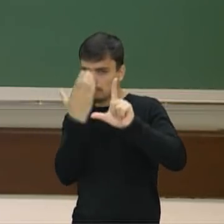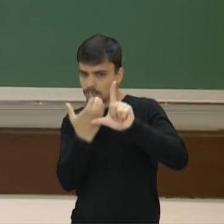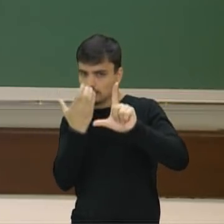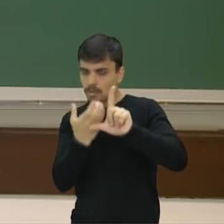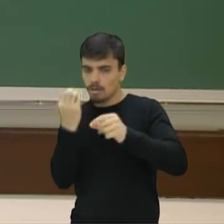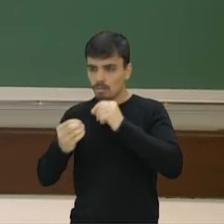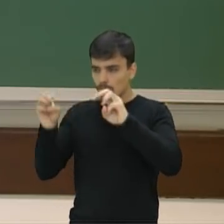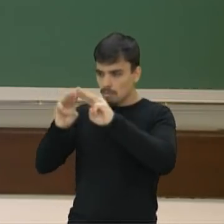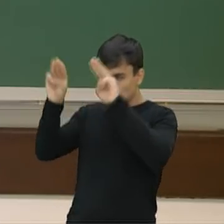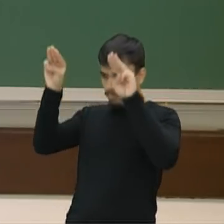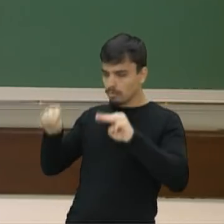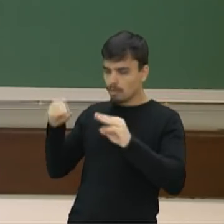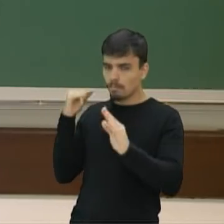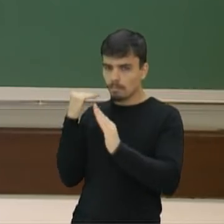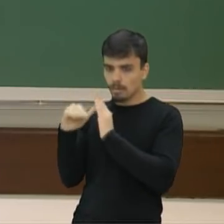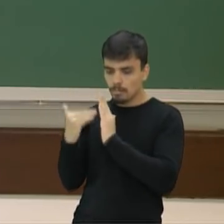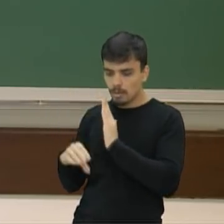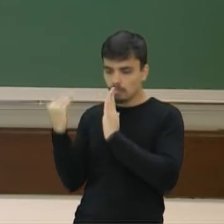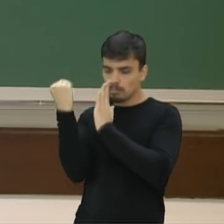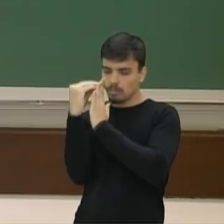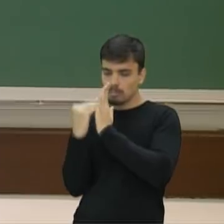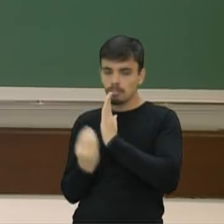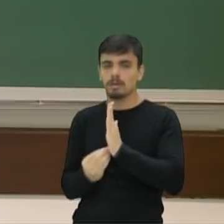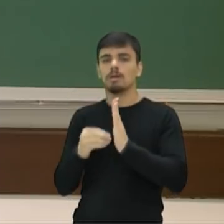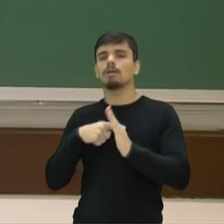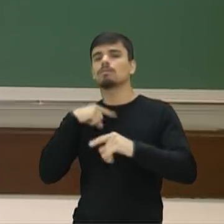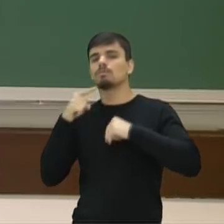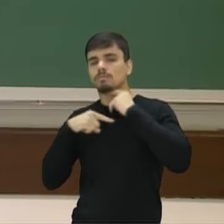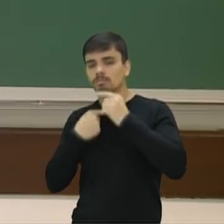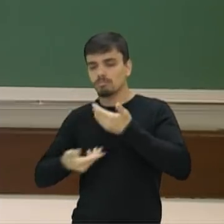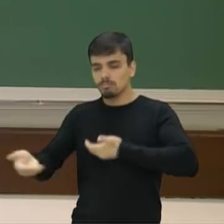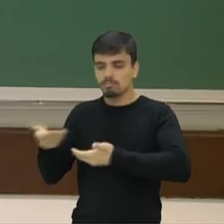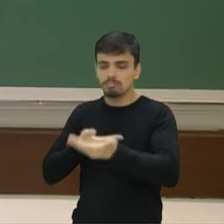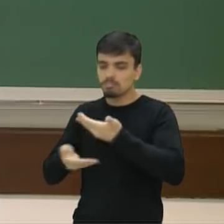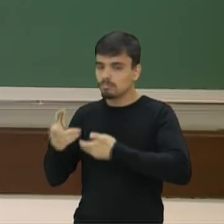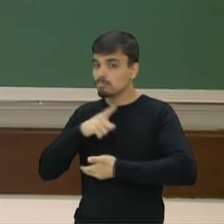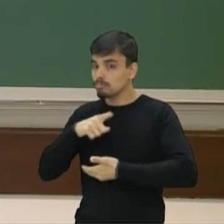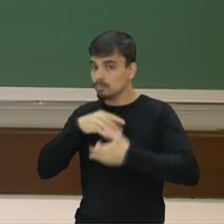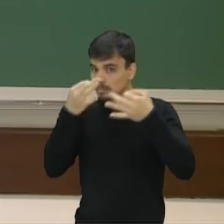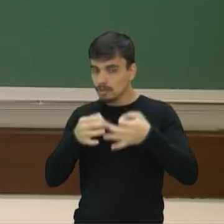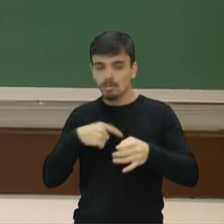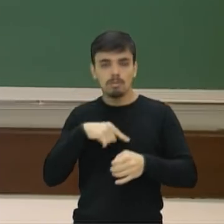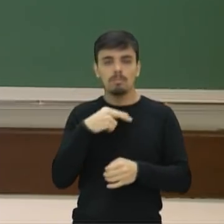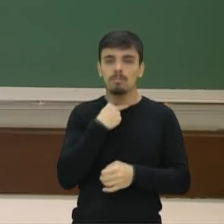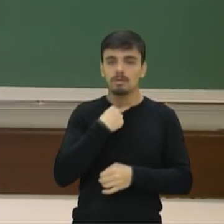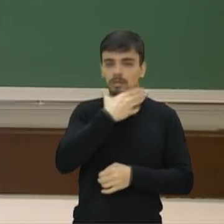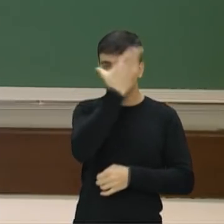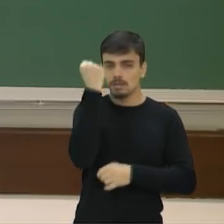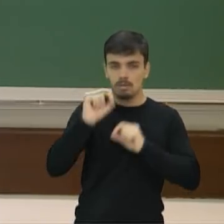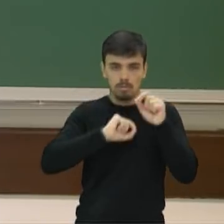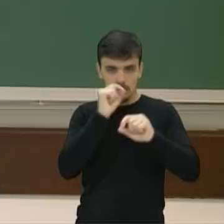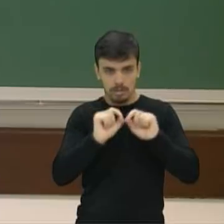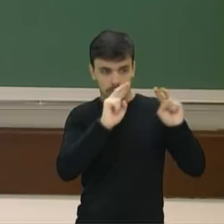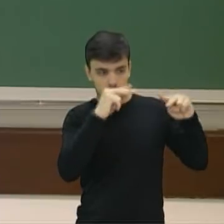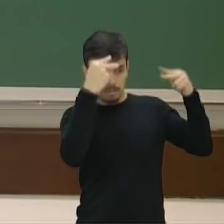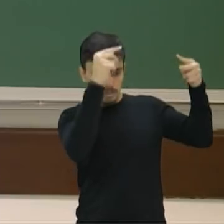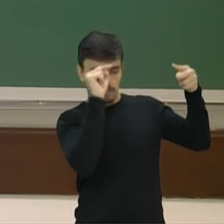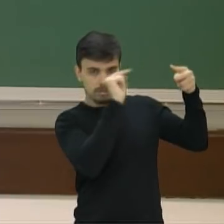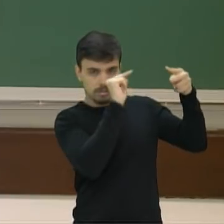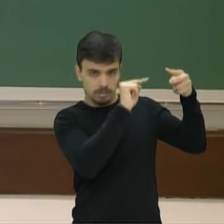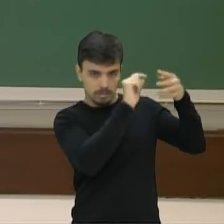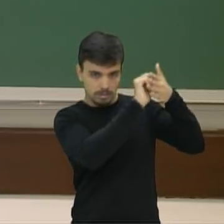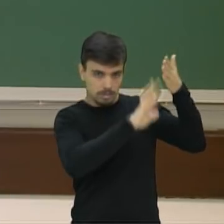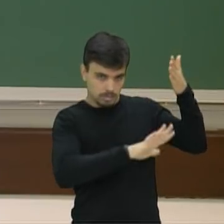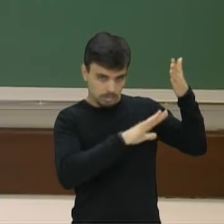no mural, ela vai gostar de ver que você está com dúvidas e vai te responder. O que eu não posso esquecer agora? De ir lá na atividade da